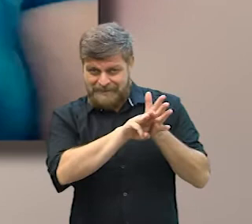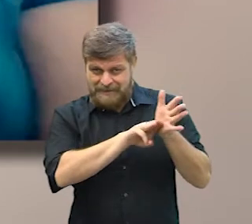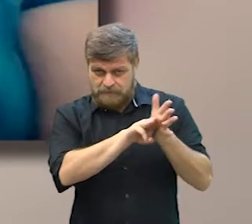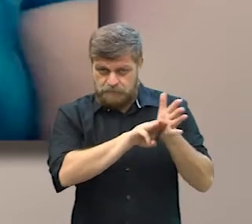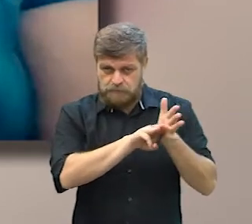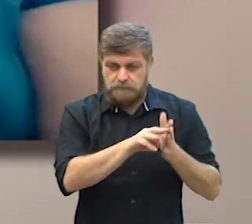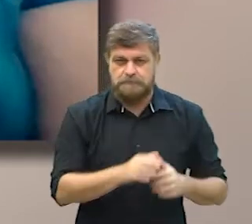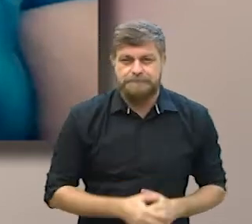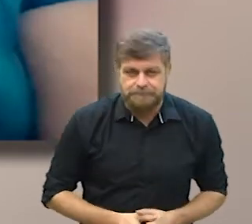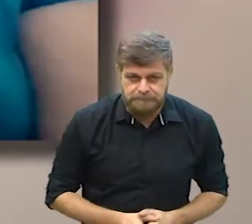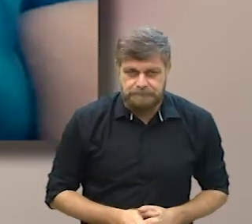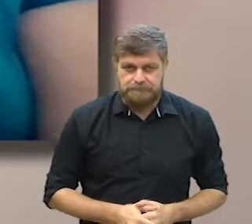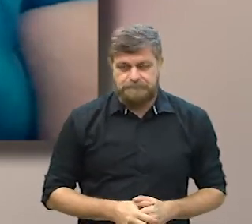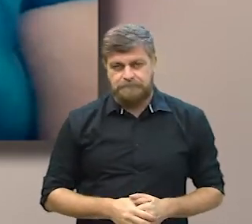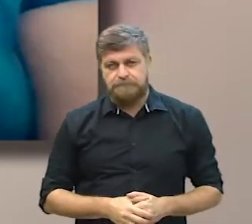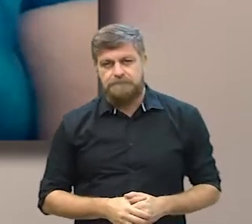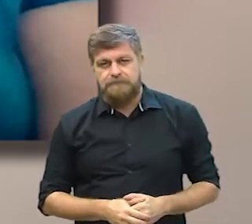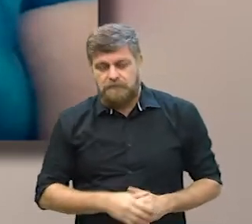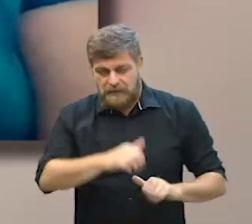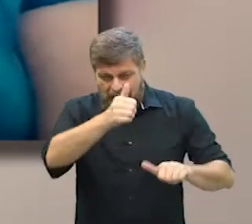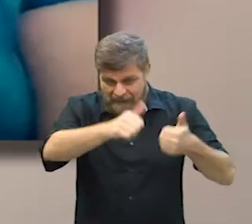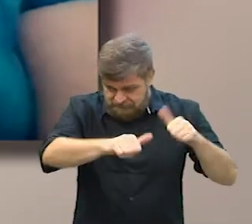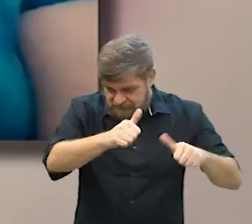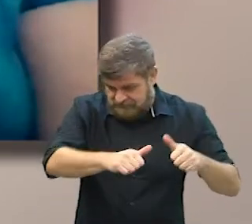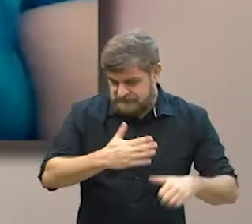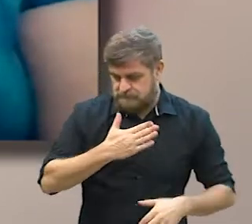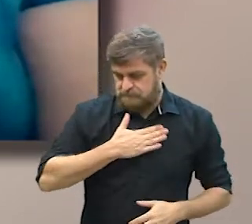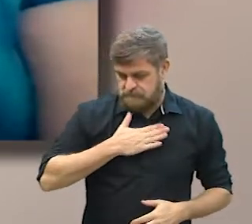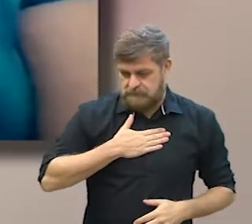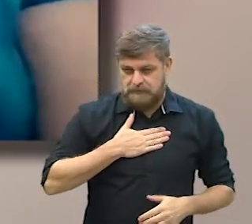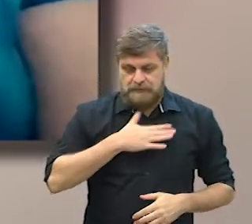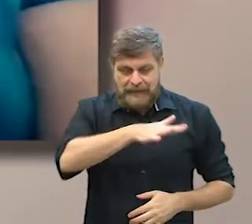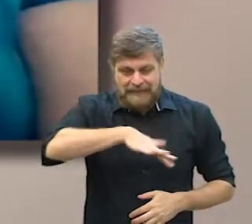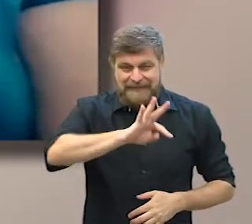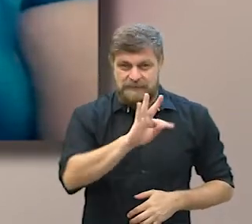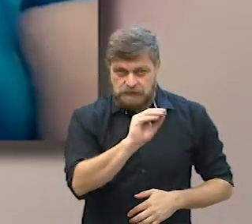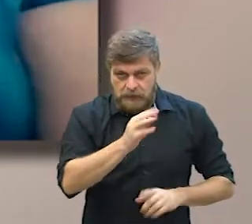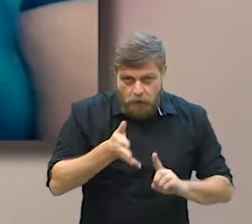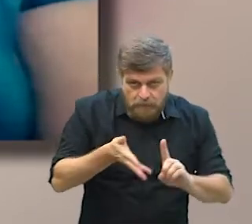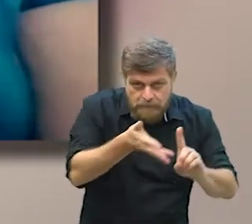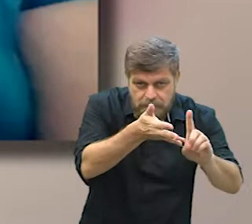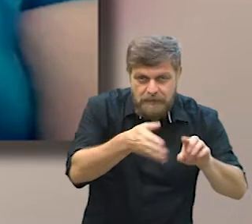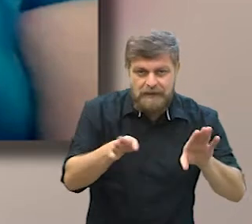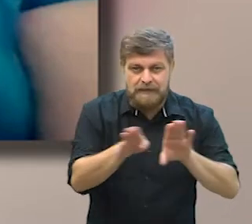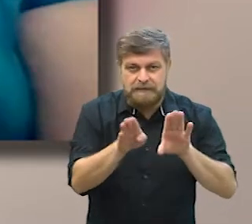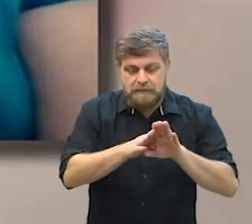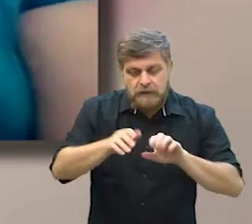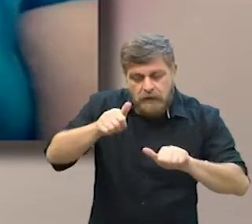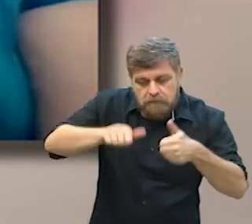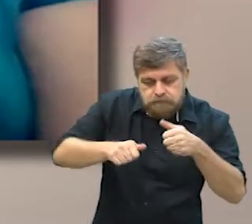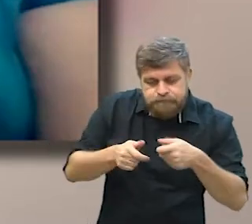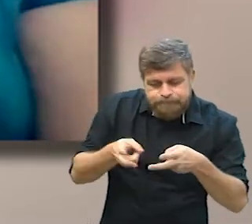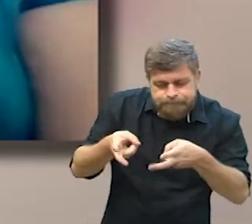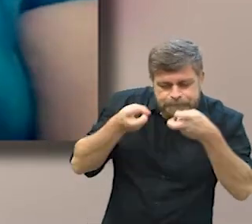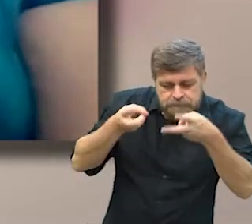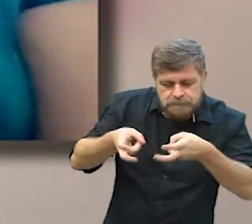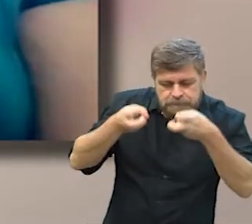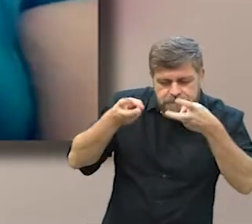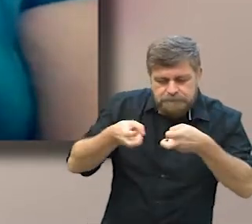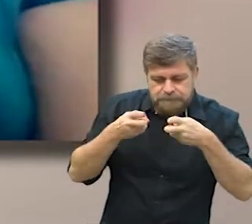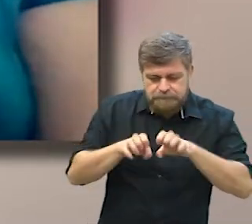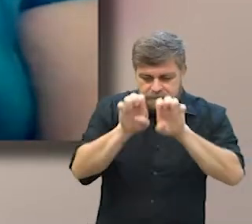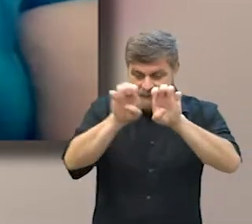método, um instrumento de avaliação que chama Bailey. Nós utilizamos também a observação